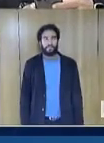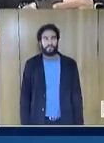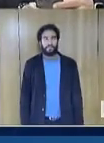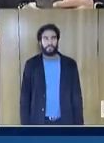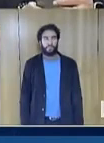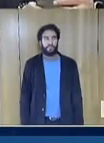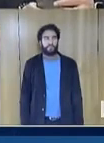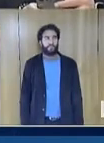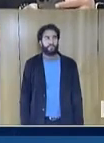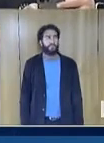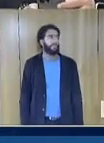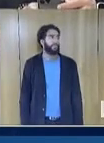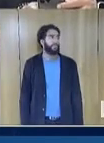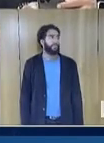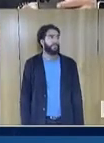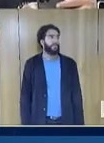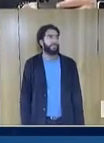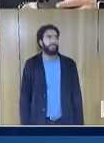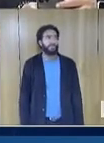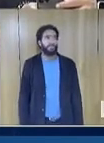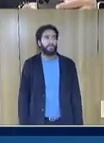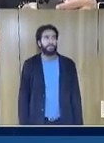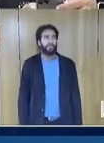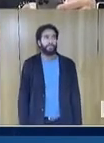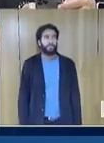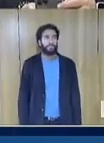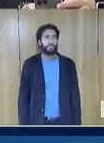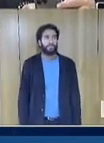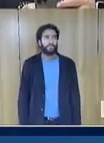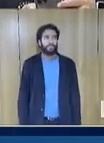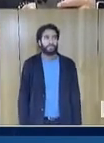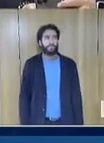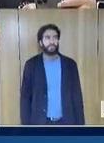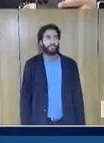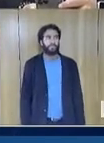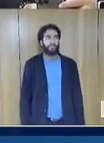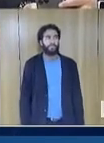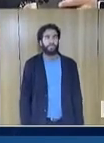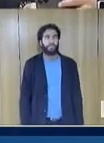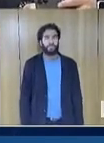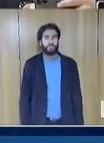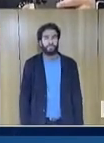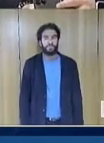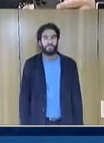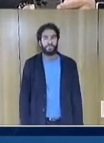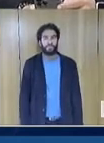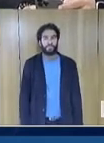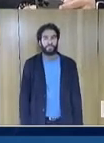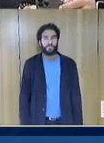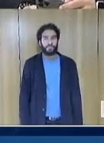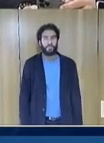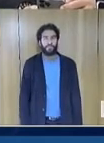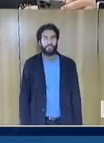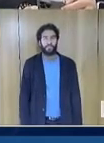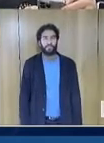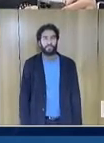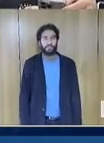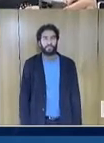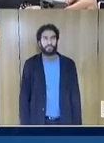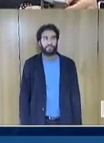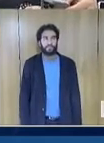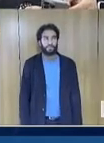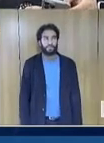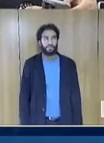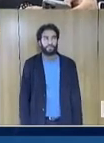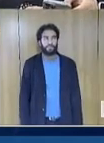está homologada, está em andamento, a investigação a partir da delação premiada, mas também,